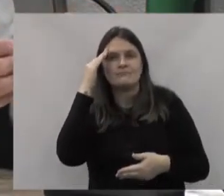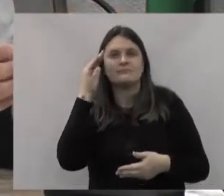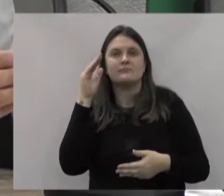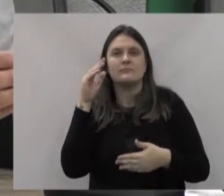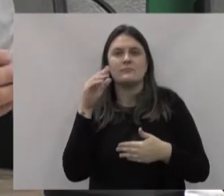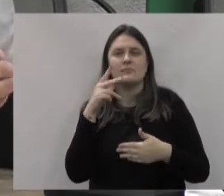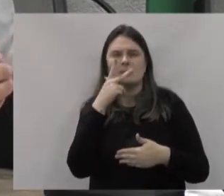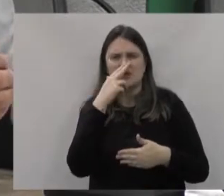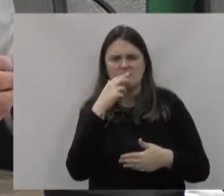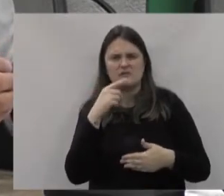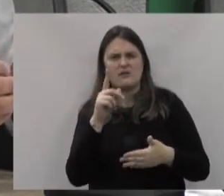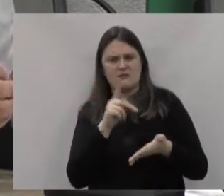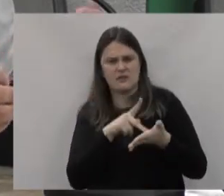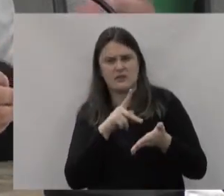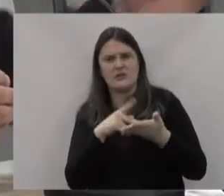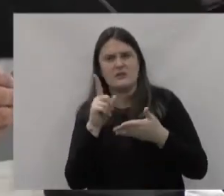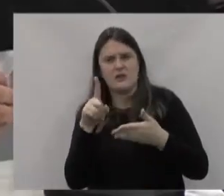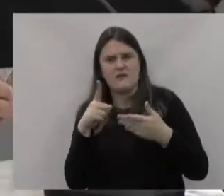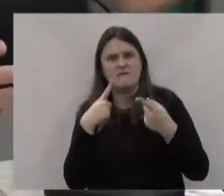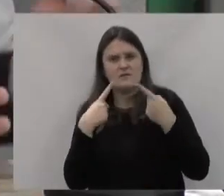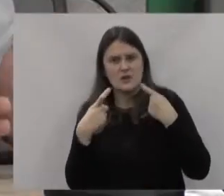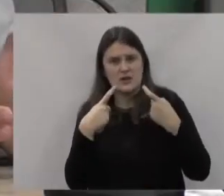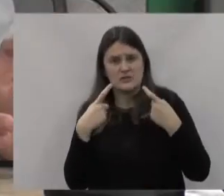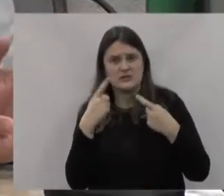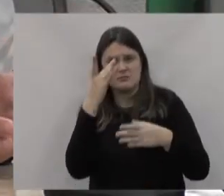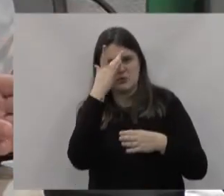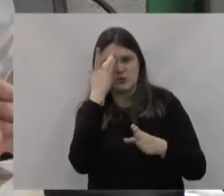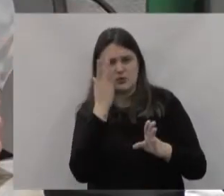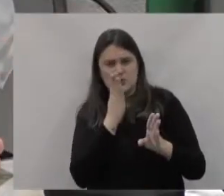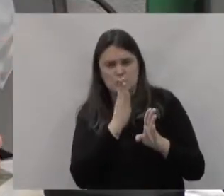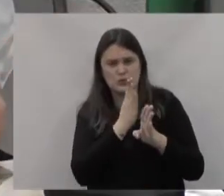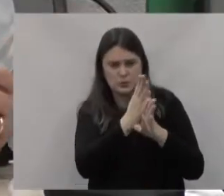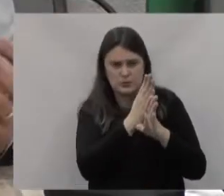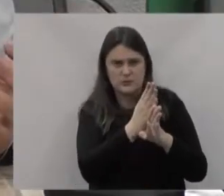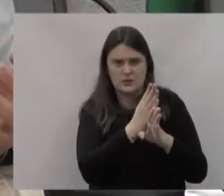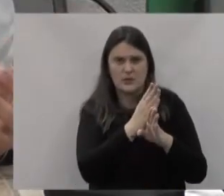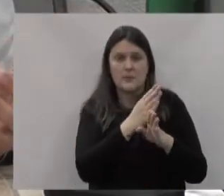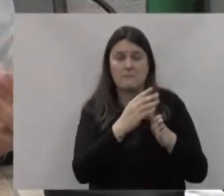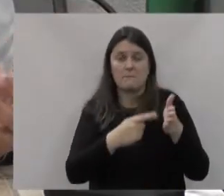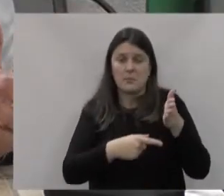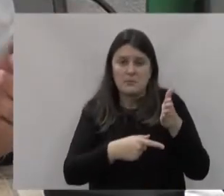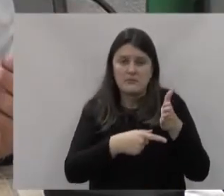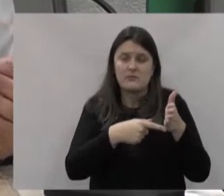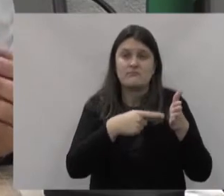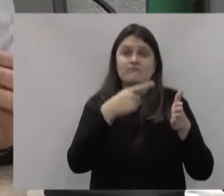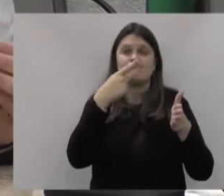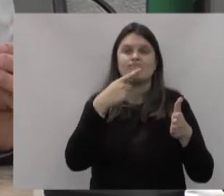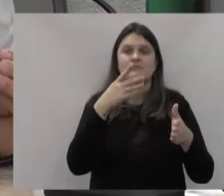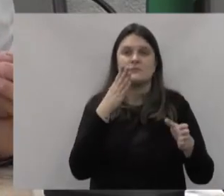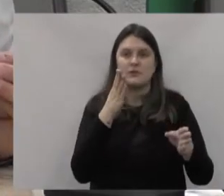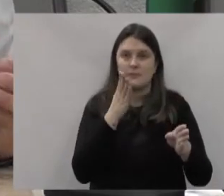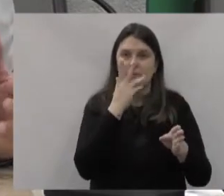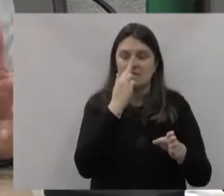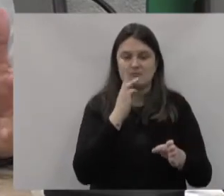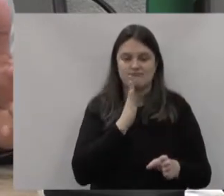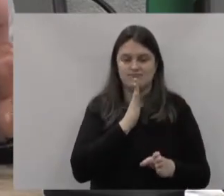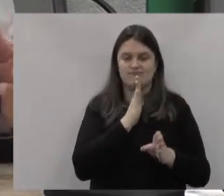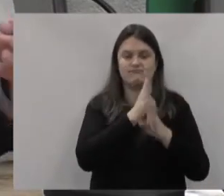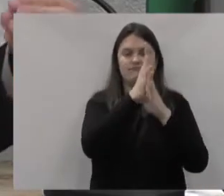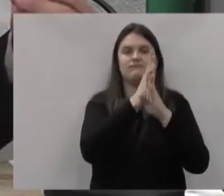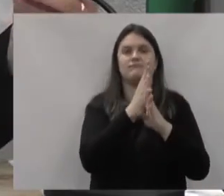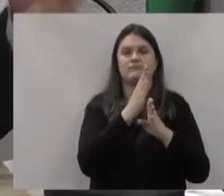que elas estão realmente... E, quando elas descobrem isso, por natureza, a primeira coisa que acontece é um